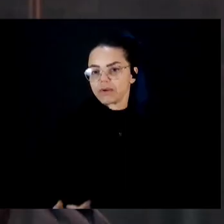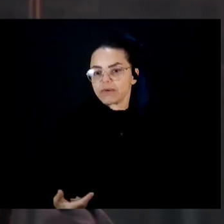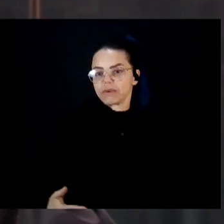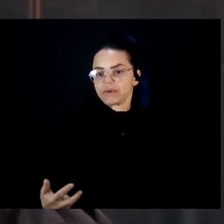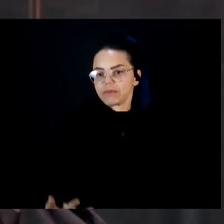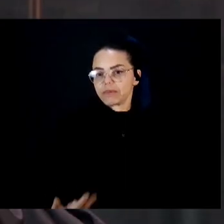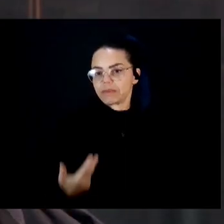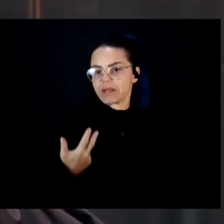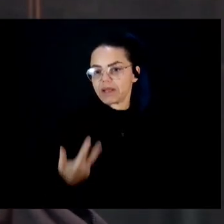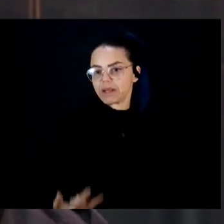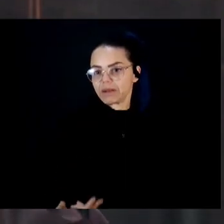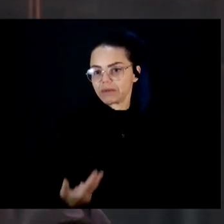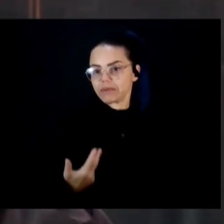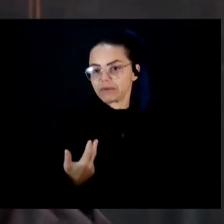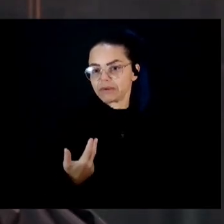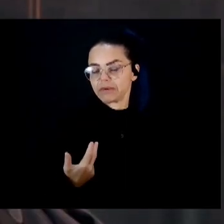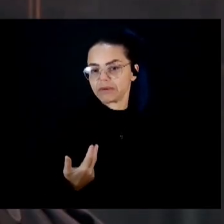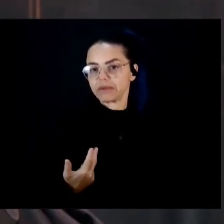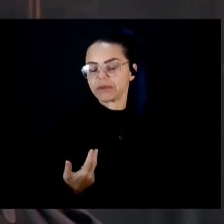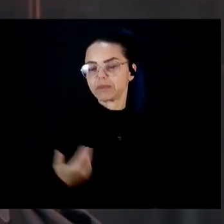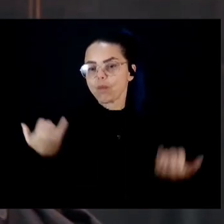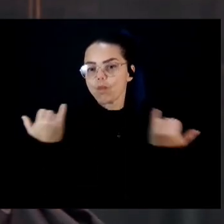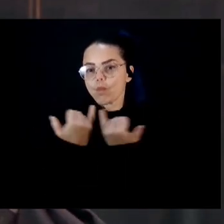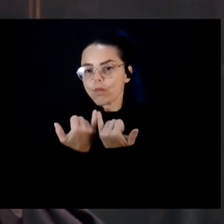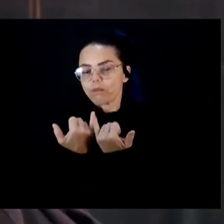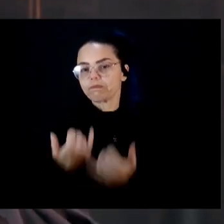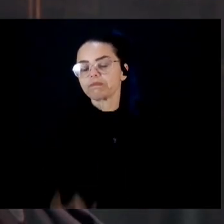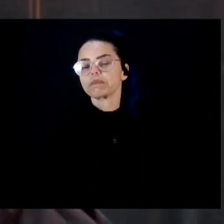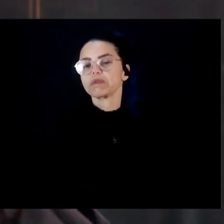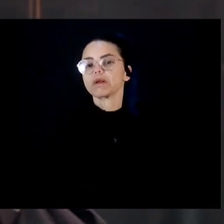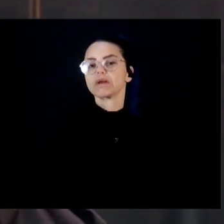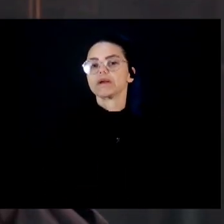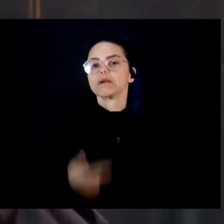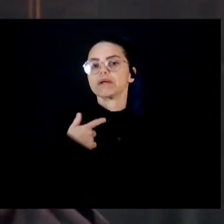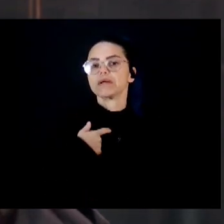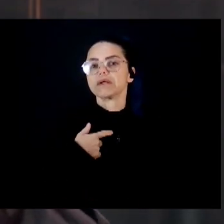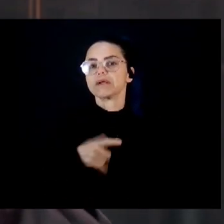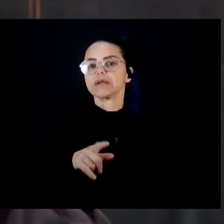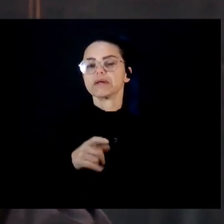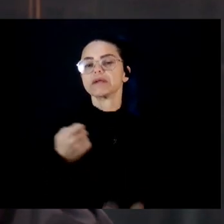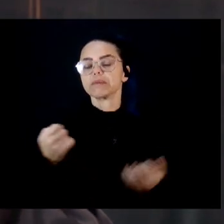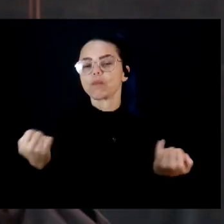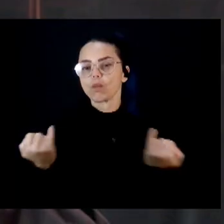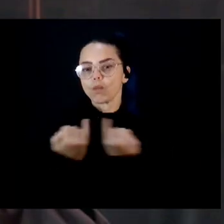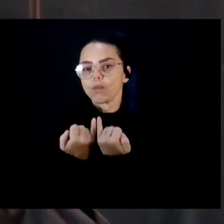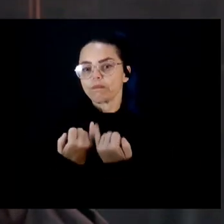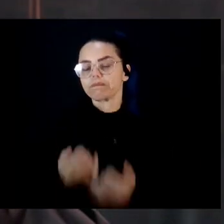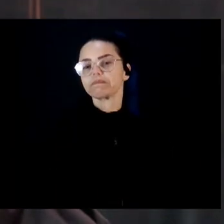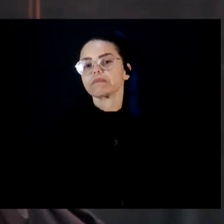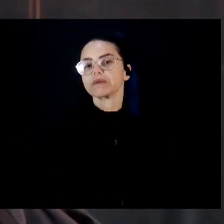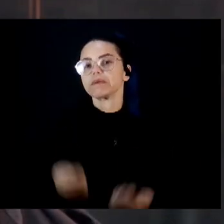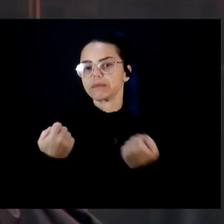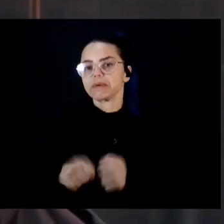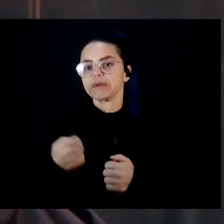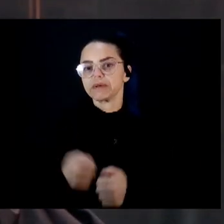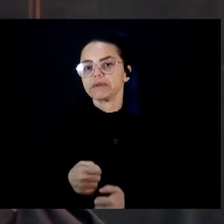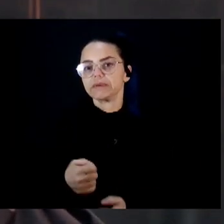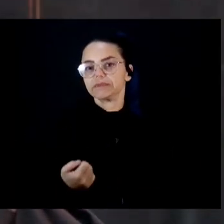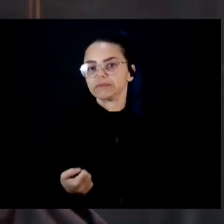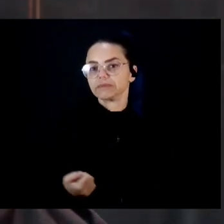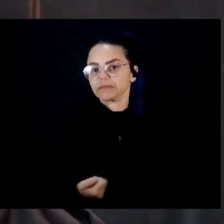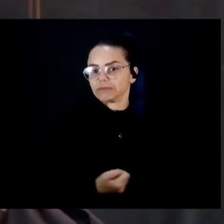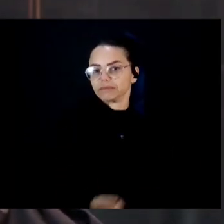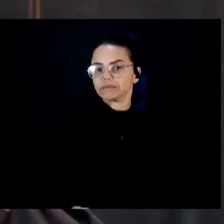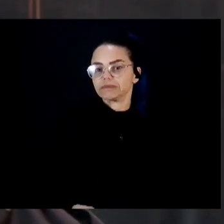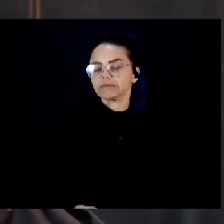boa da vitamina B12, da vitamina D. São vitaminas que precisam da parte intestinal ali íntegra para